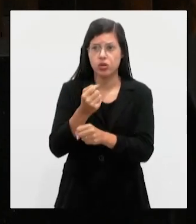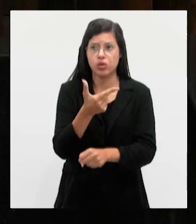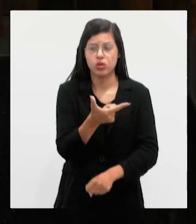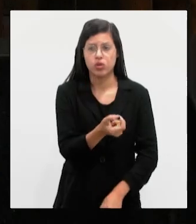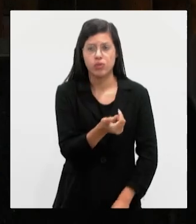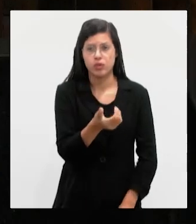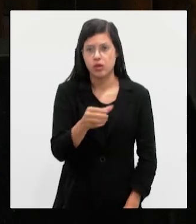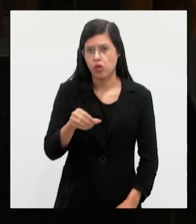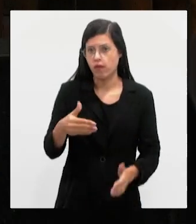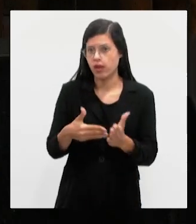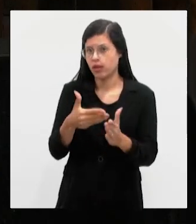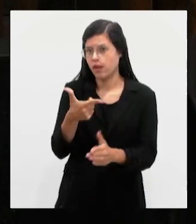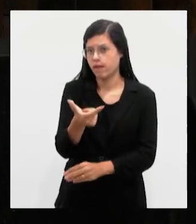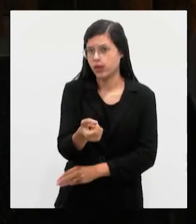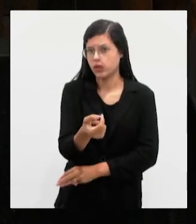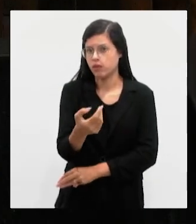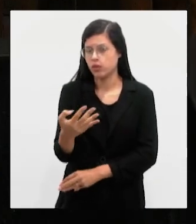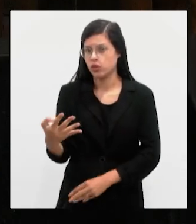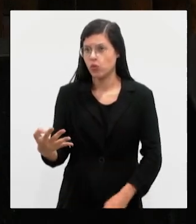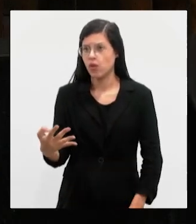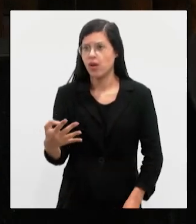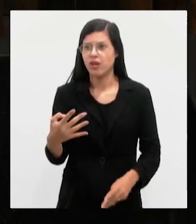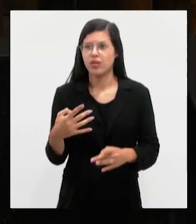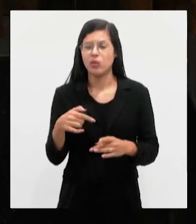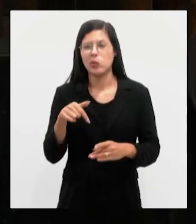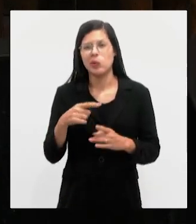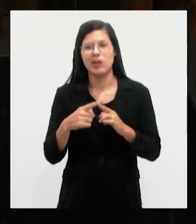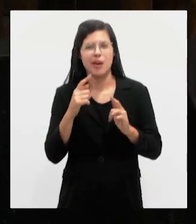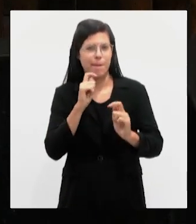2024, porque os órgãos de imprensa estão adorando, né?